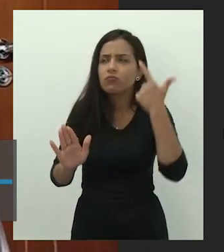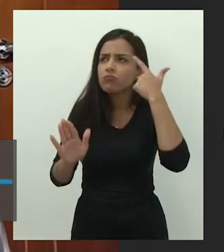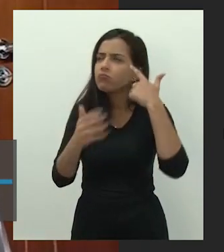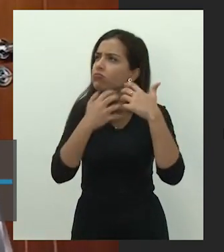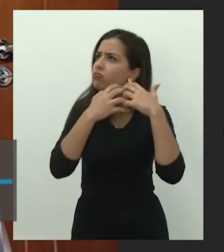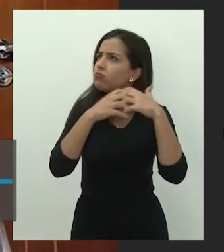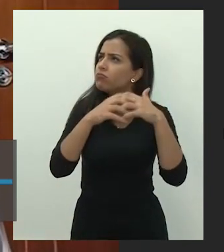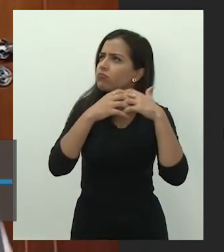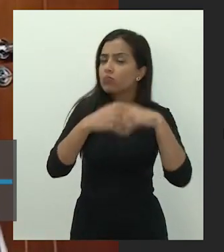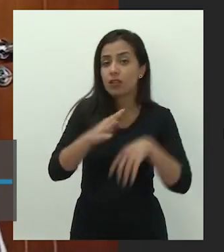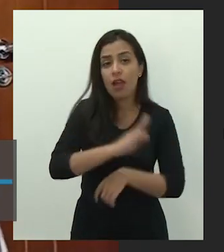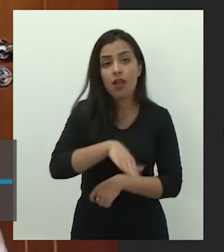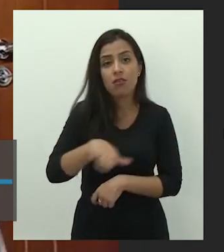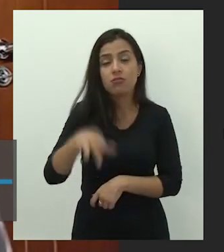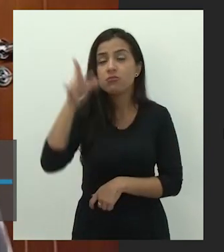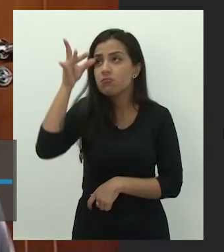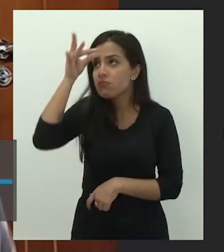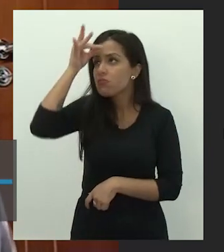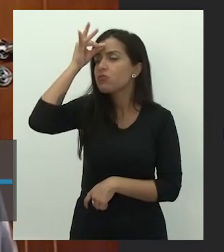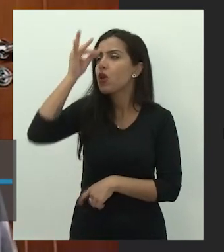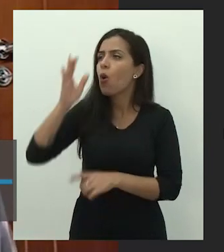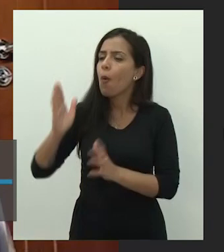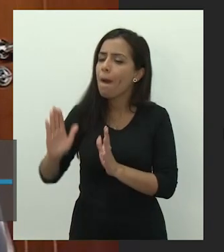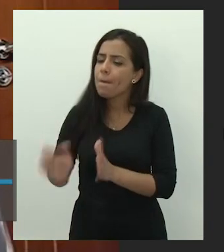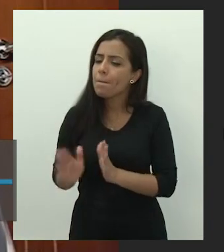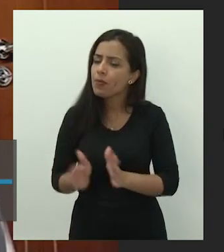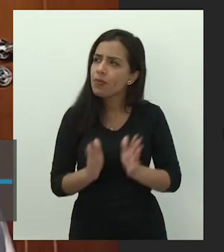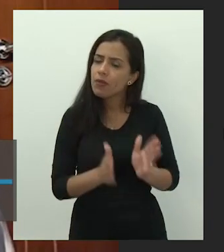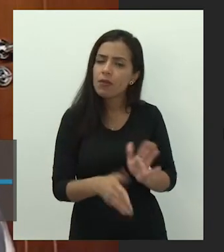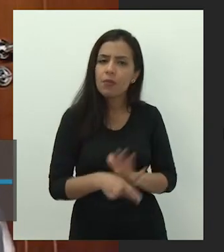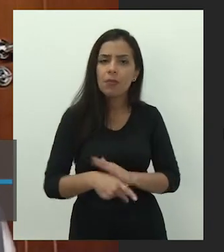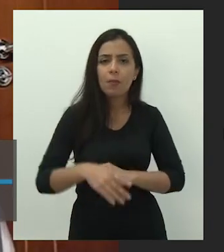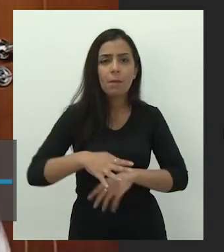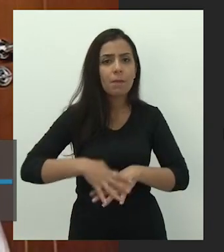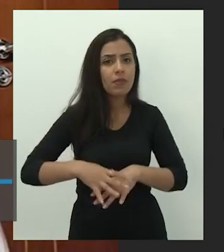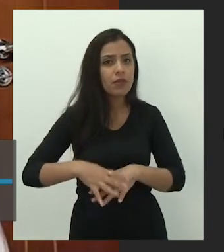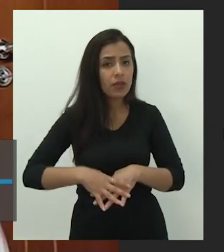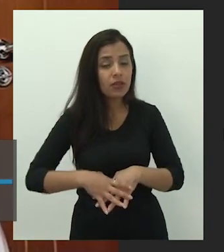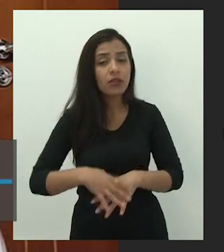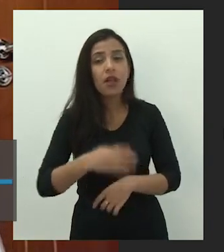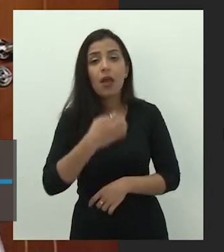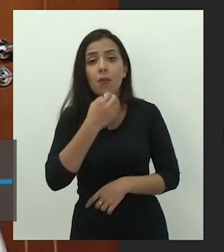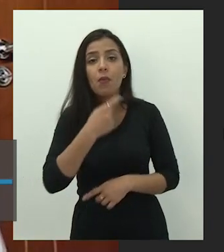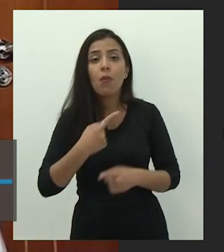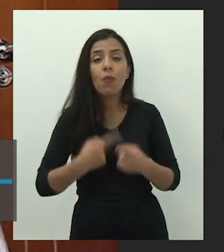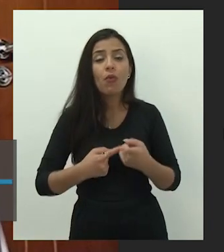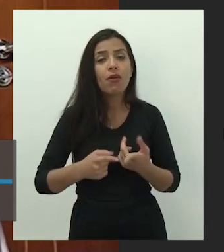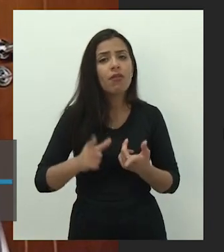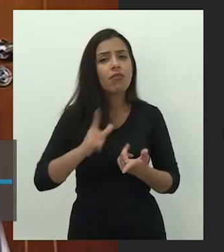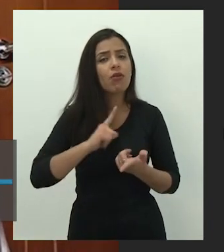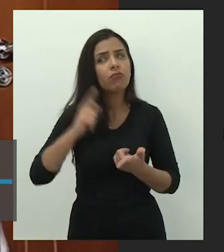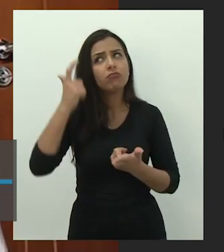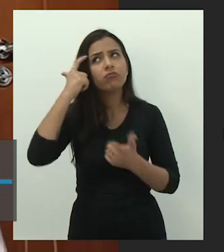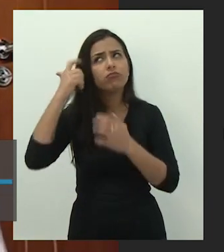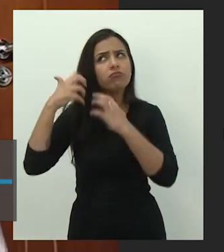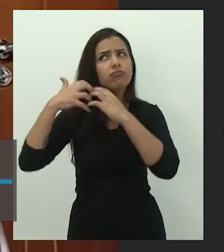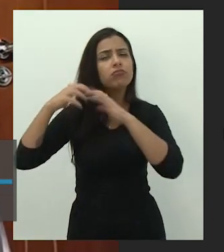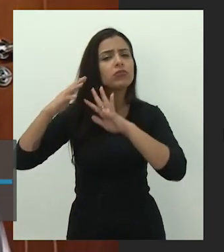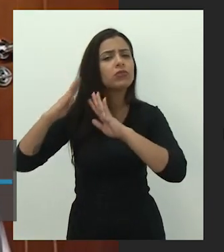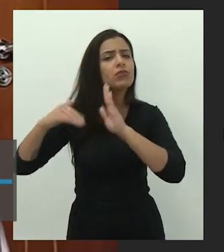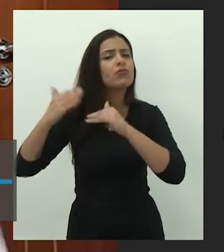criança registre um procedimento matemático, a gente está indo além do desenvolvimento do pensamento